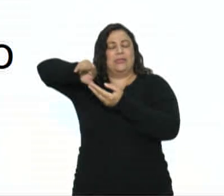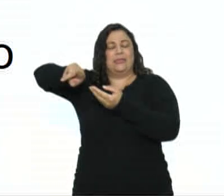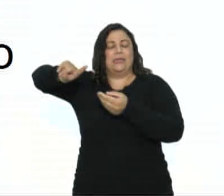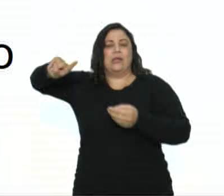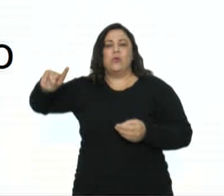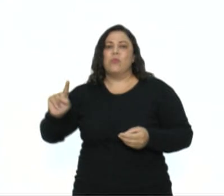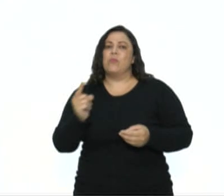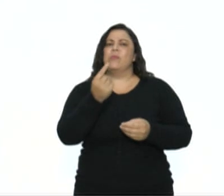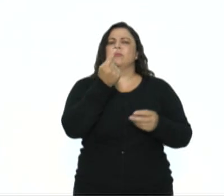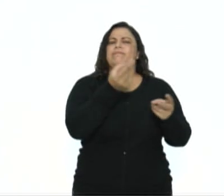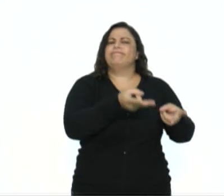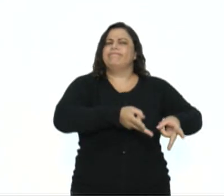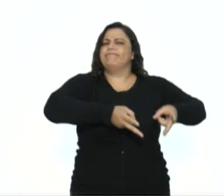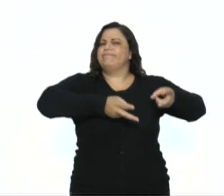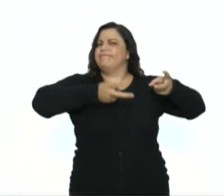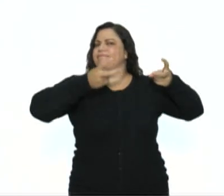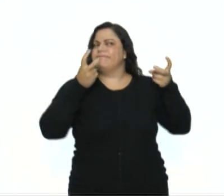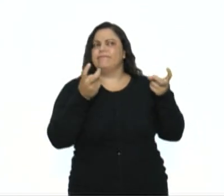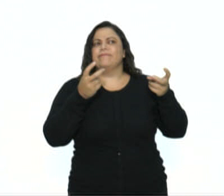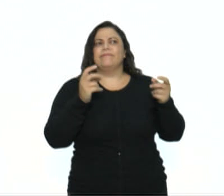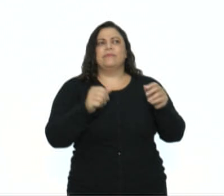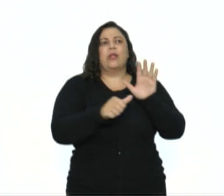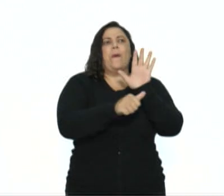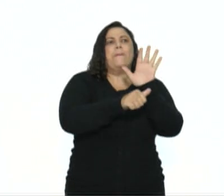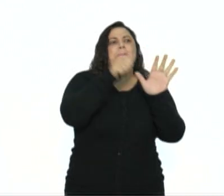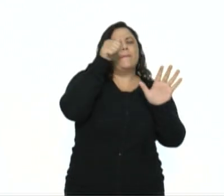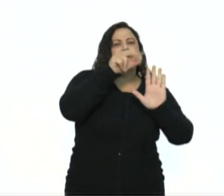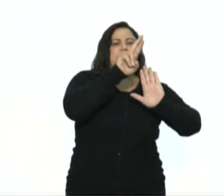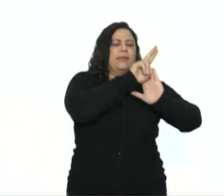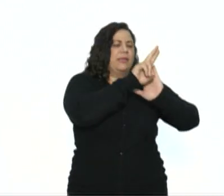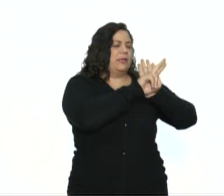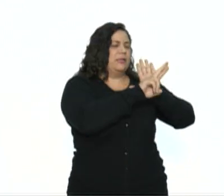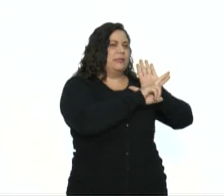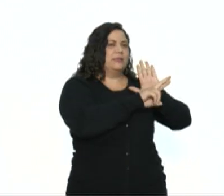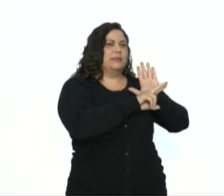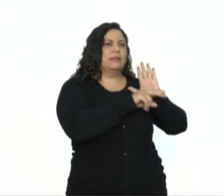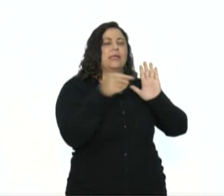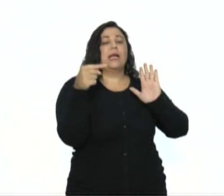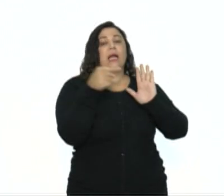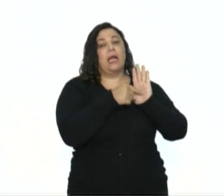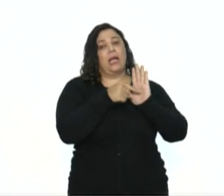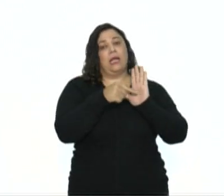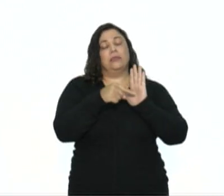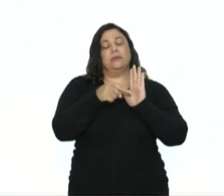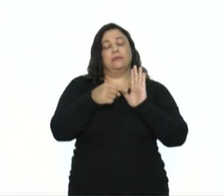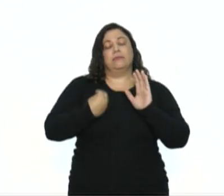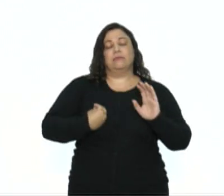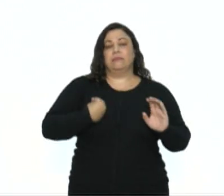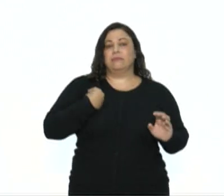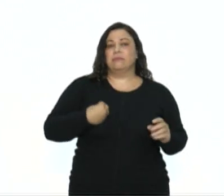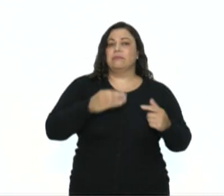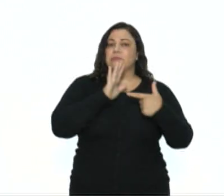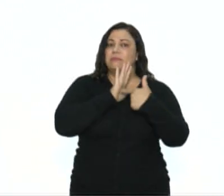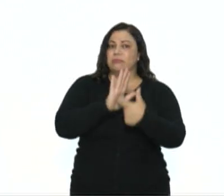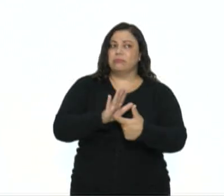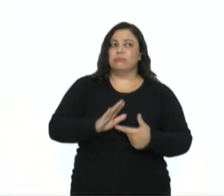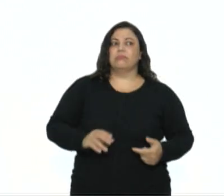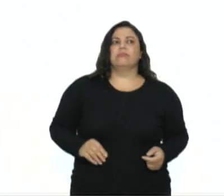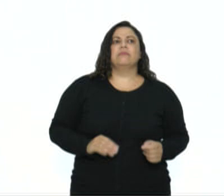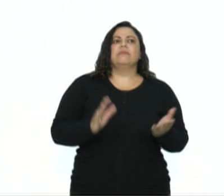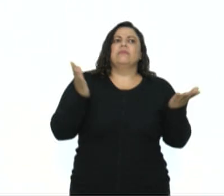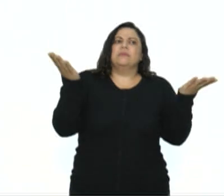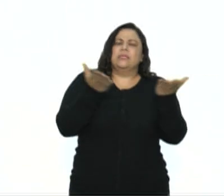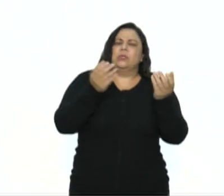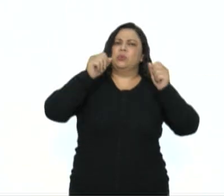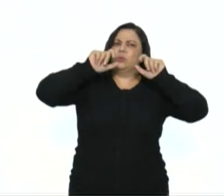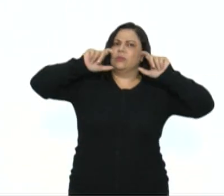de observá-los. O primeiro é a regra da evidência. Então, Descartes já alertou sobre